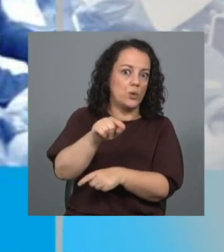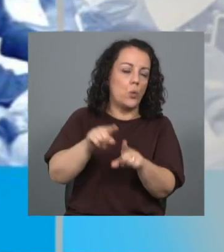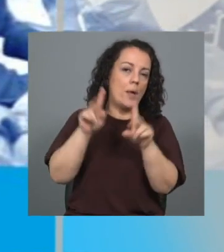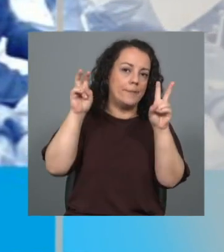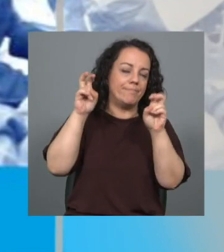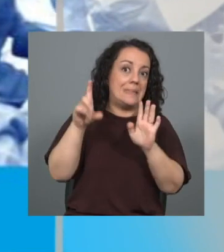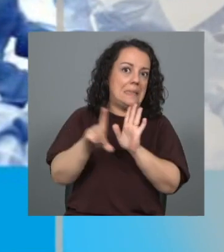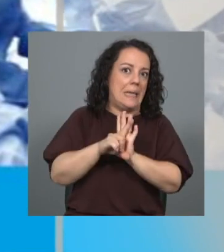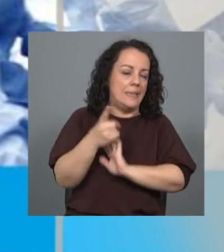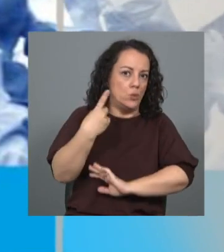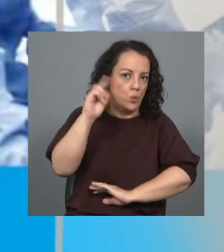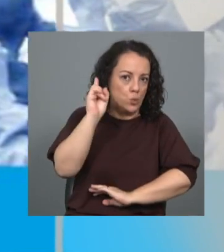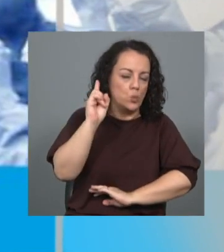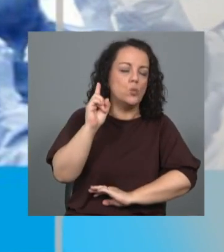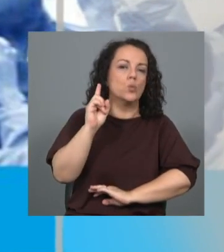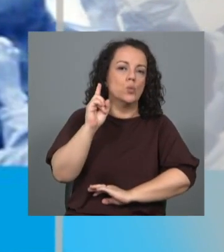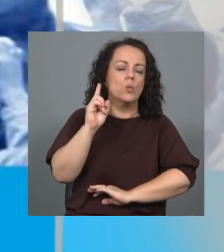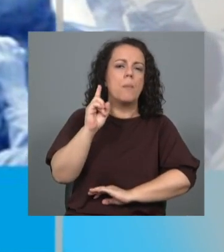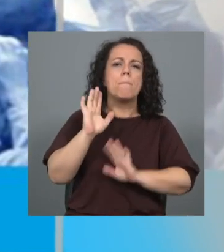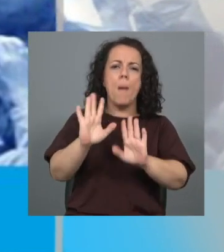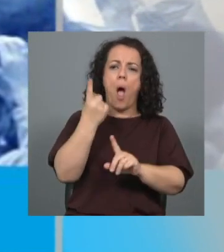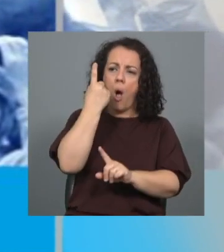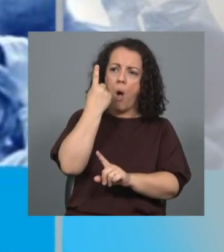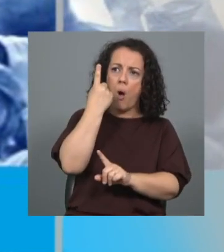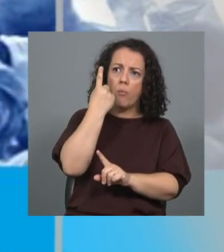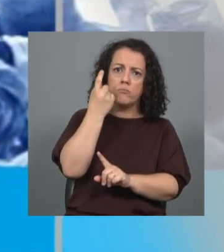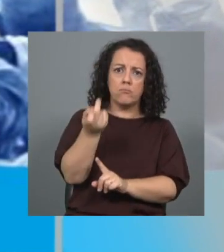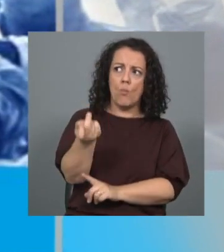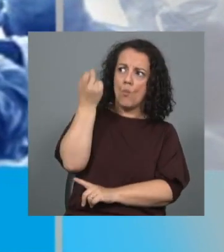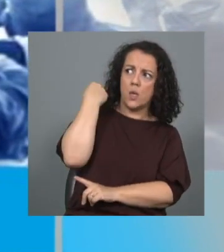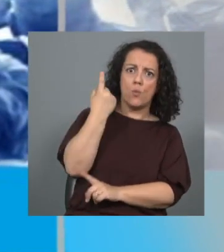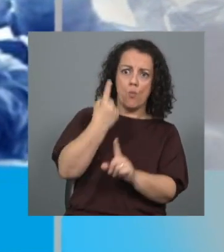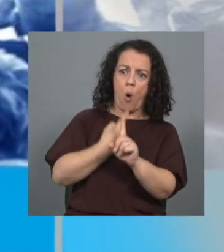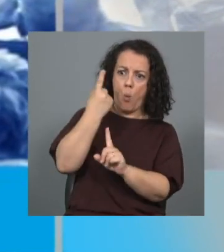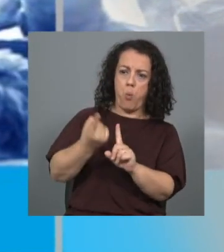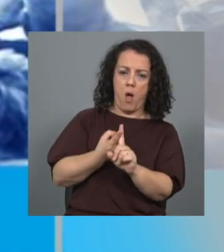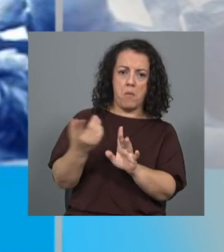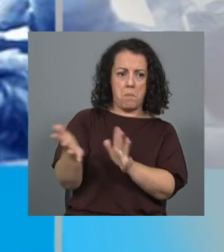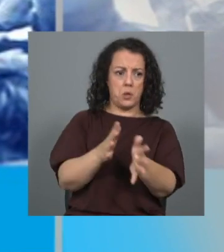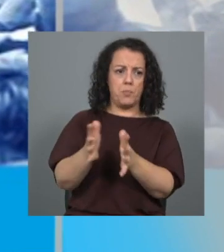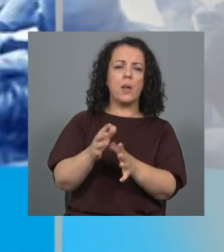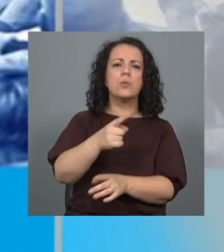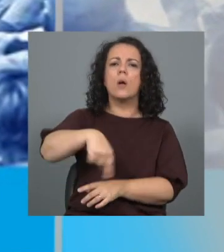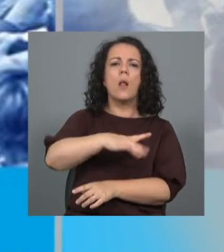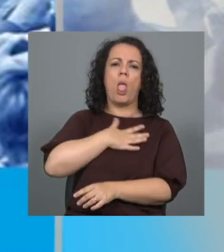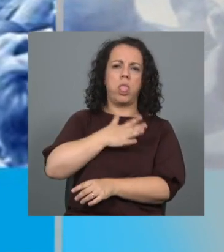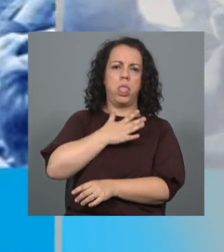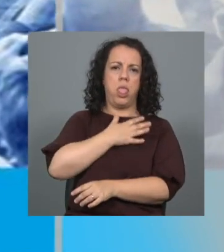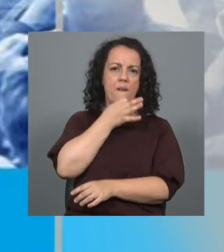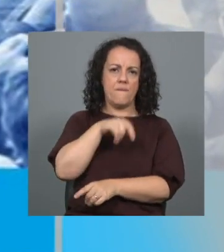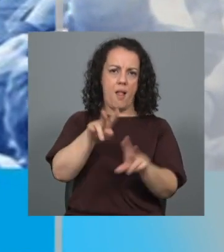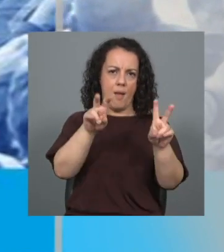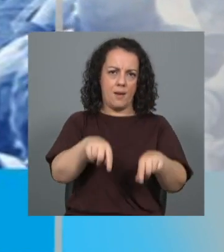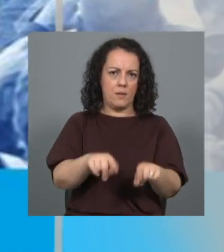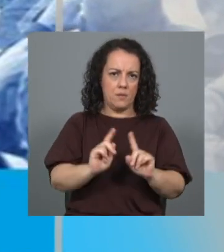legais, mas que há um ano praticamente não queriam falar dos problemas e dos desafios